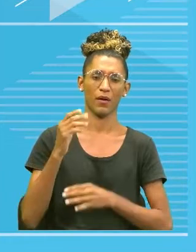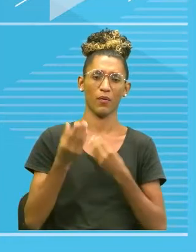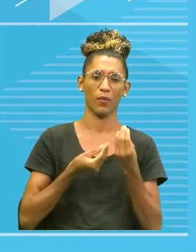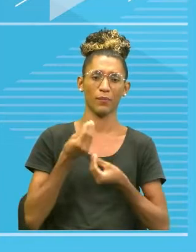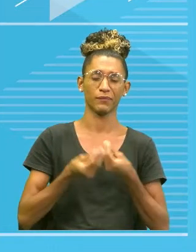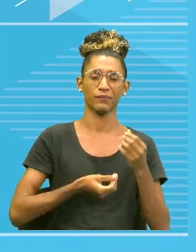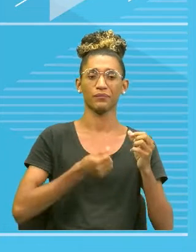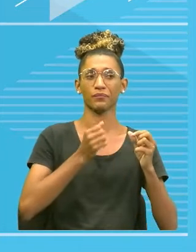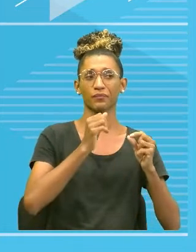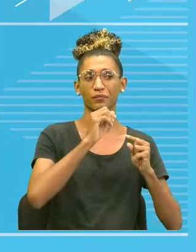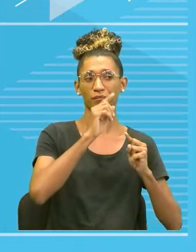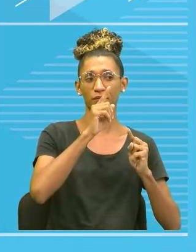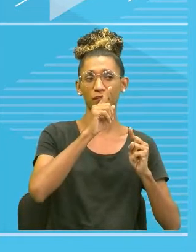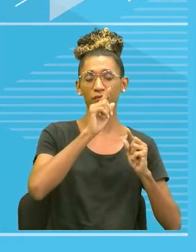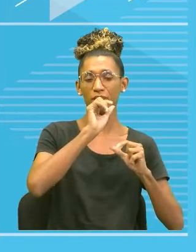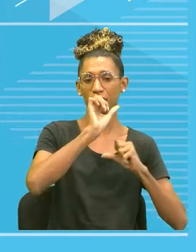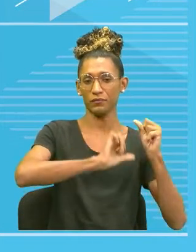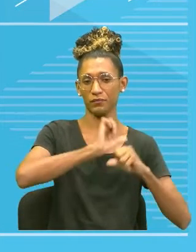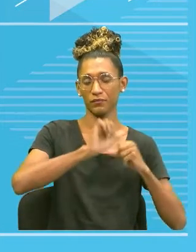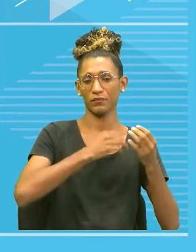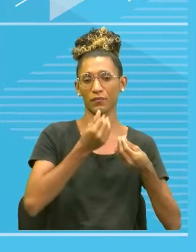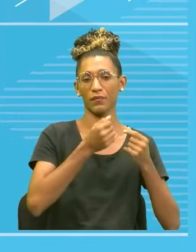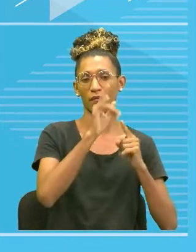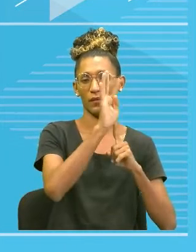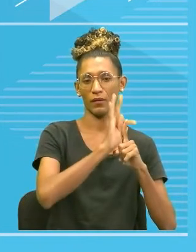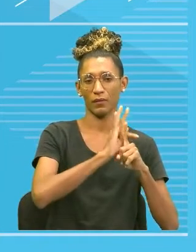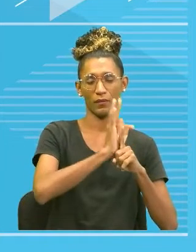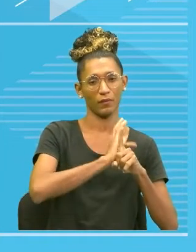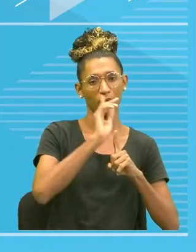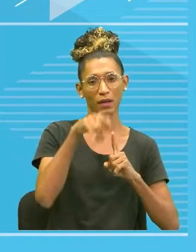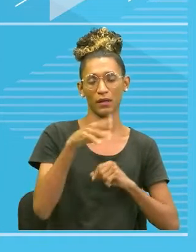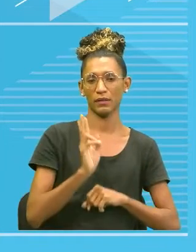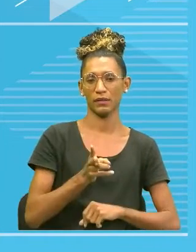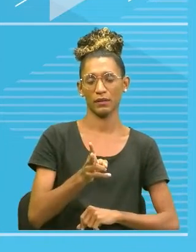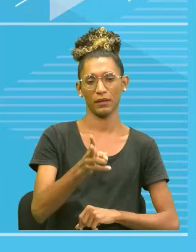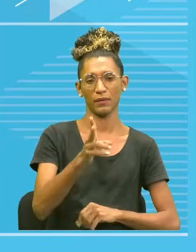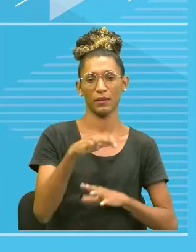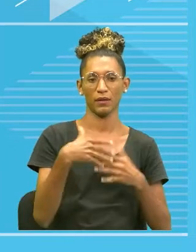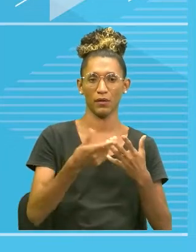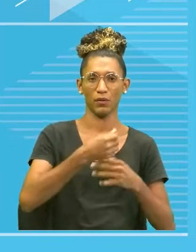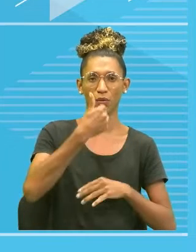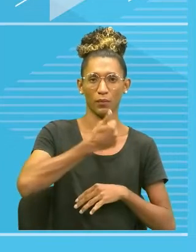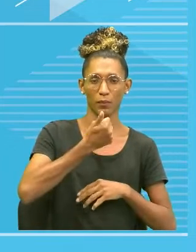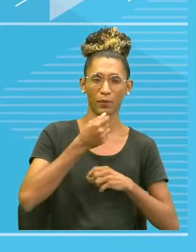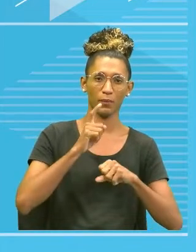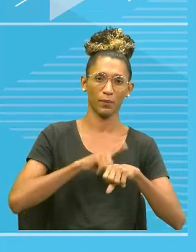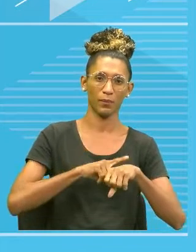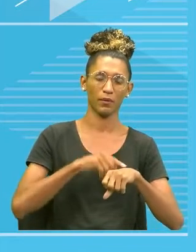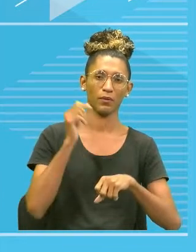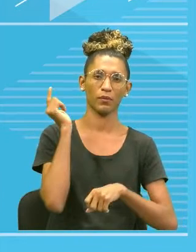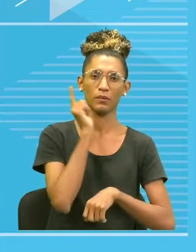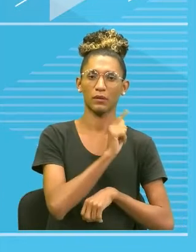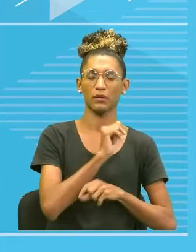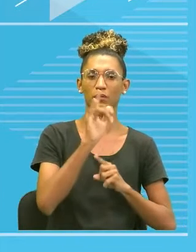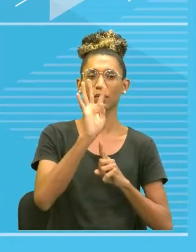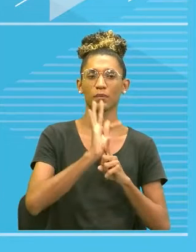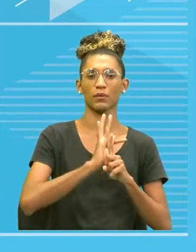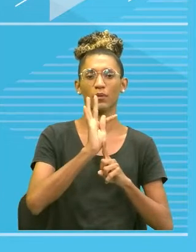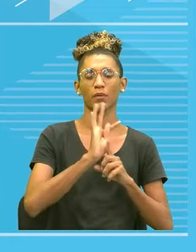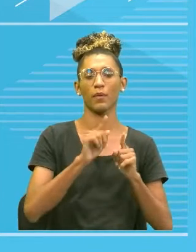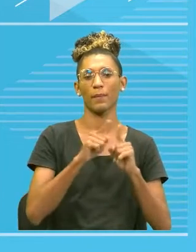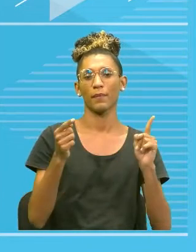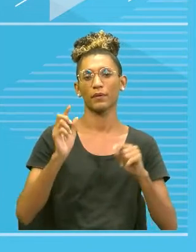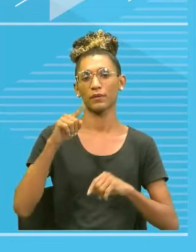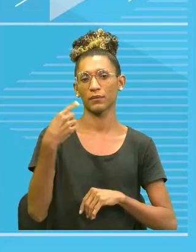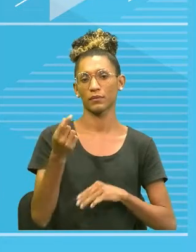é a lei de Charles, né? Que diz que a temperatura é constante. Por isso que no primeiro momento eu ganho temperatura, mas logo